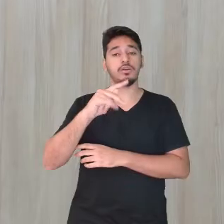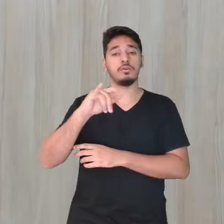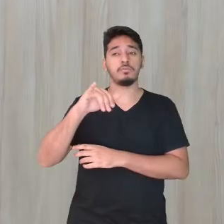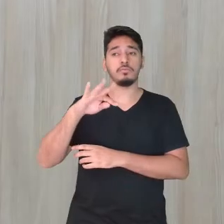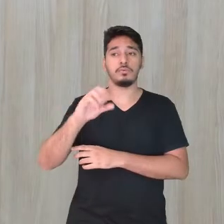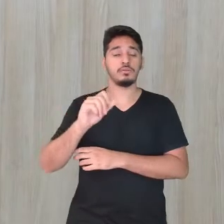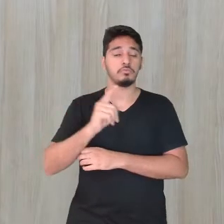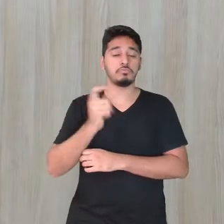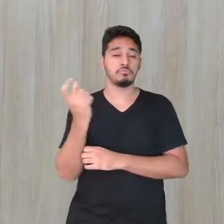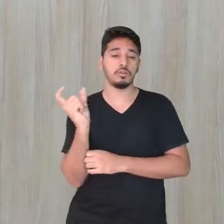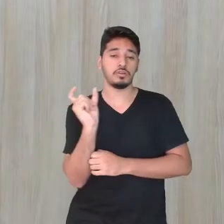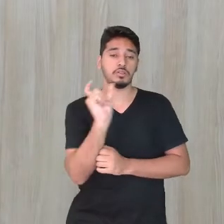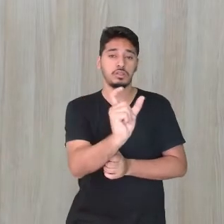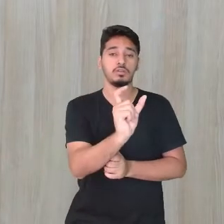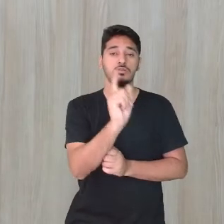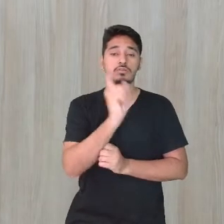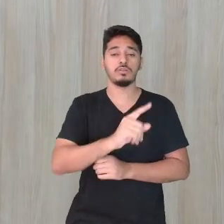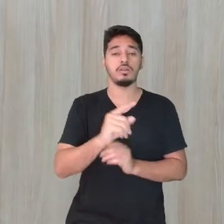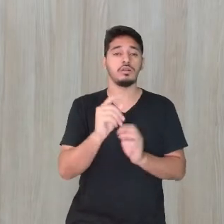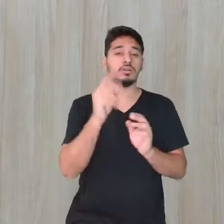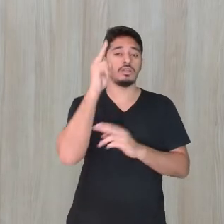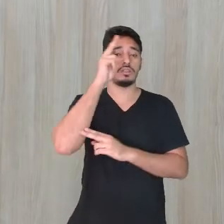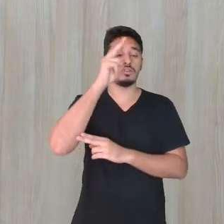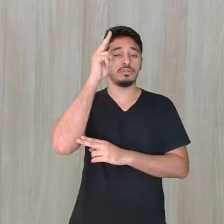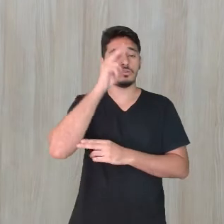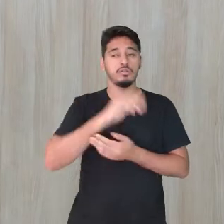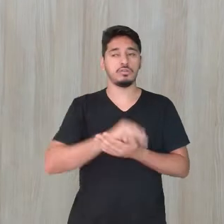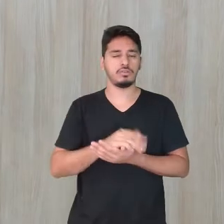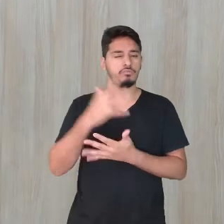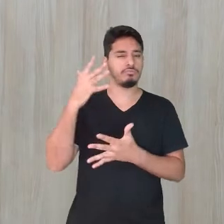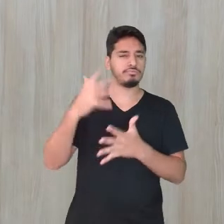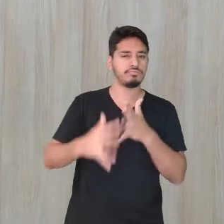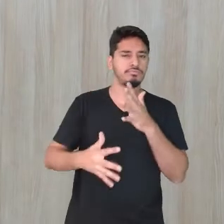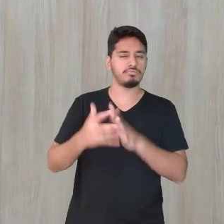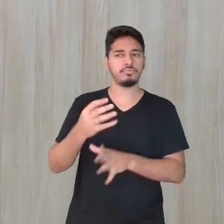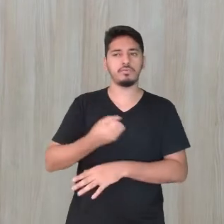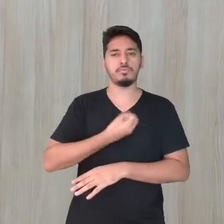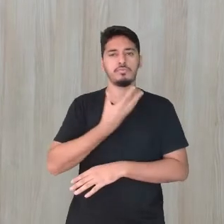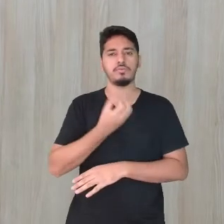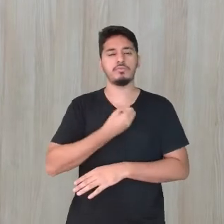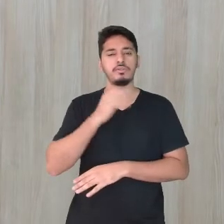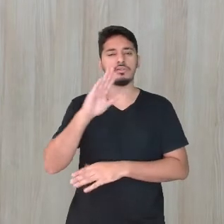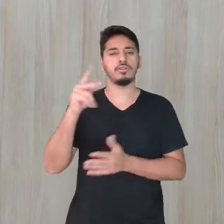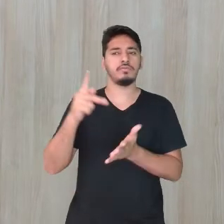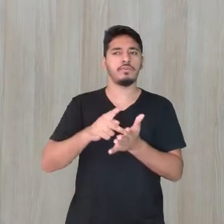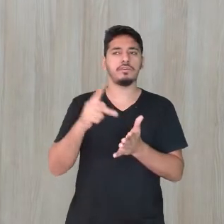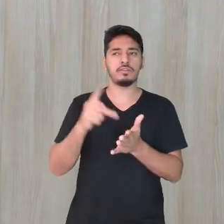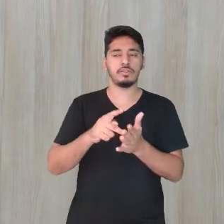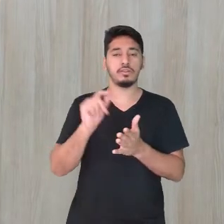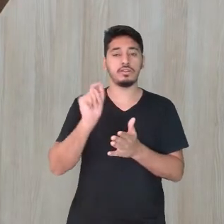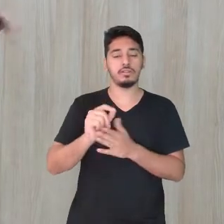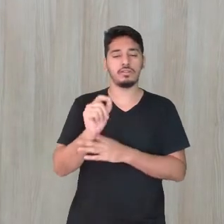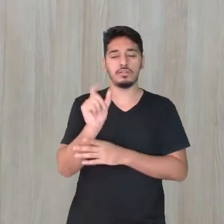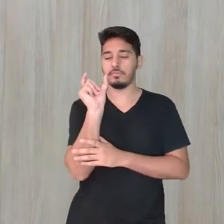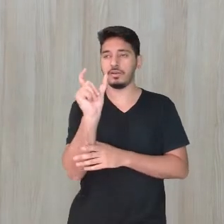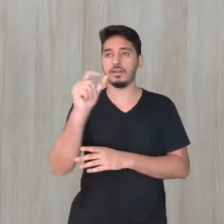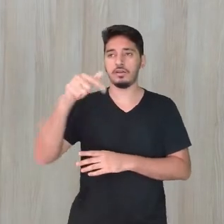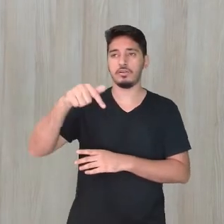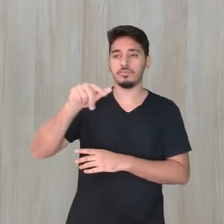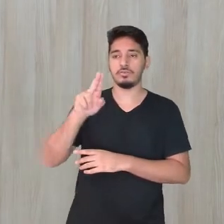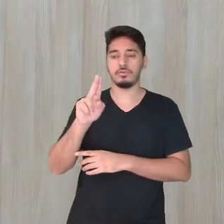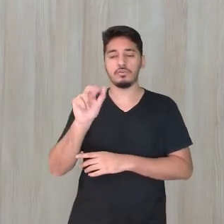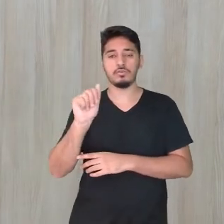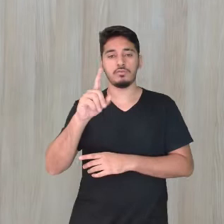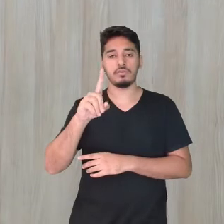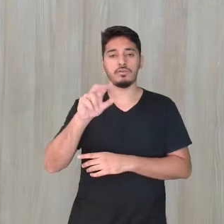confusão. Grande oposição. Que confusão é esse poema, quando na verdade... E o termo quadrilha vem muito